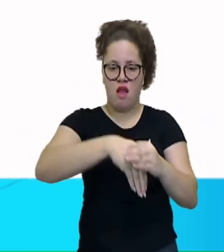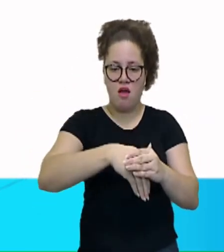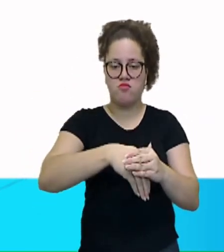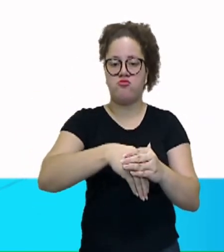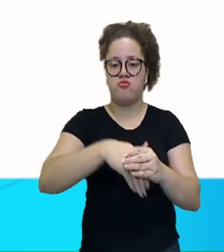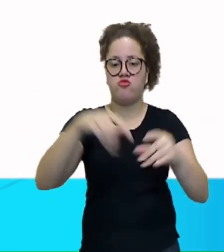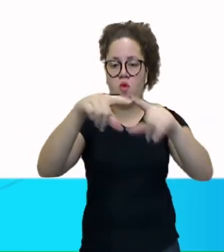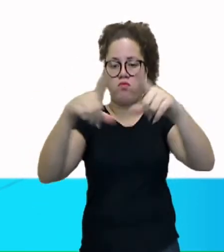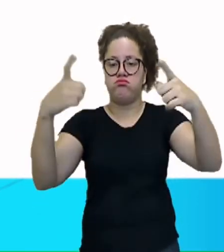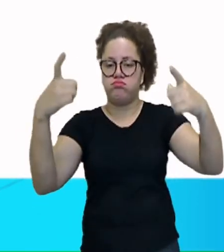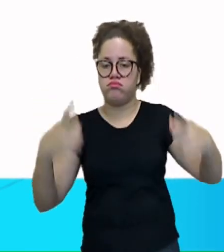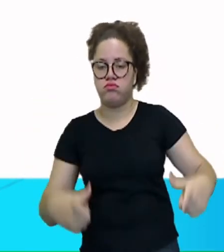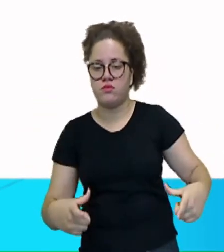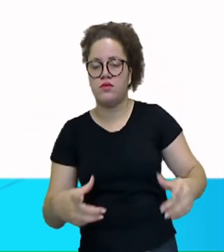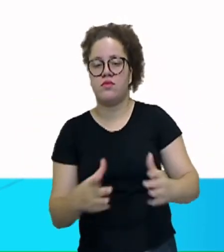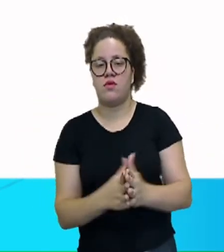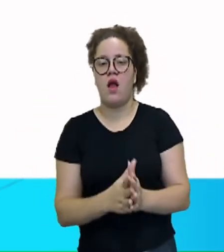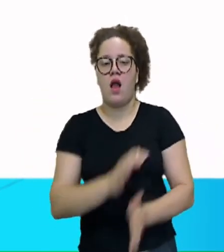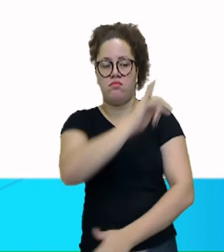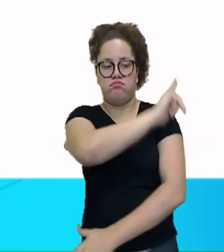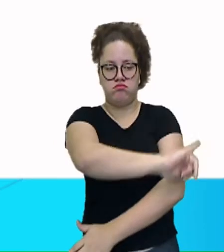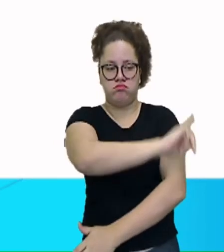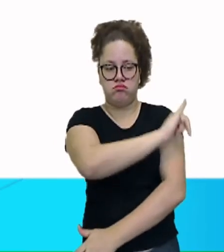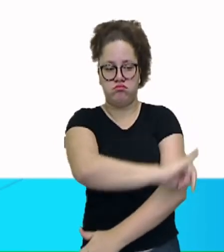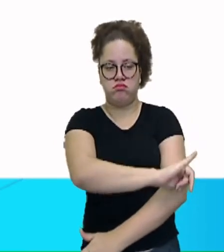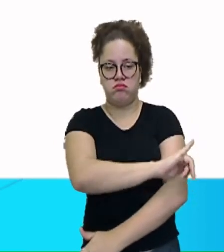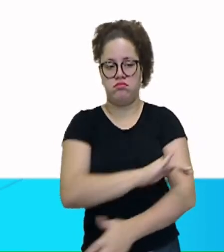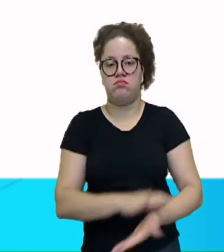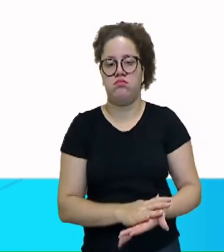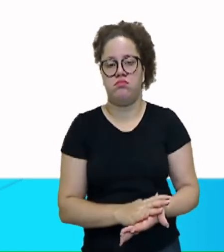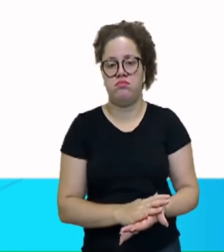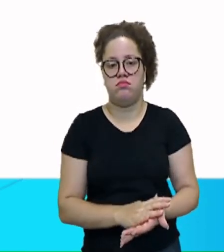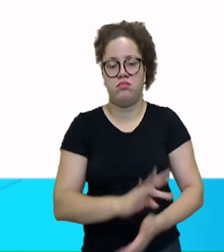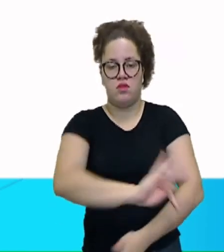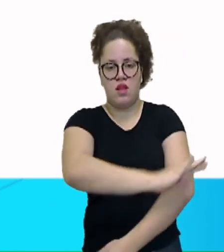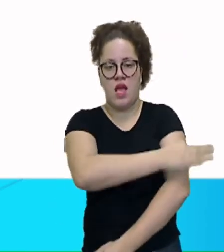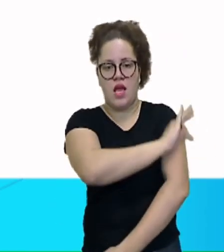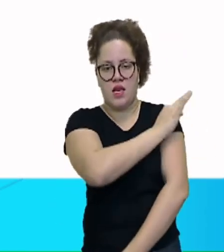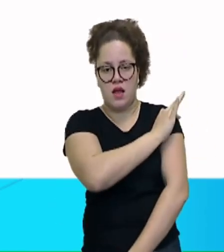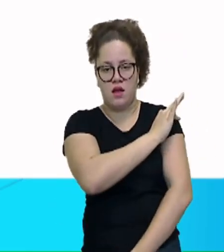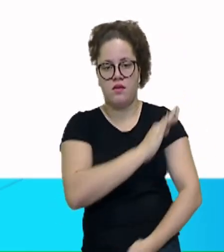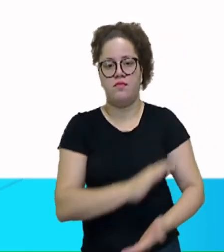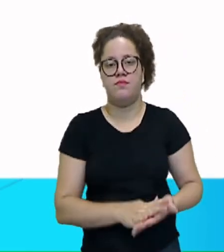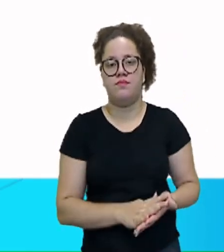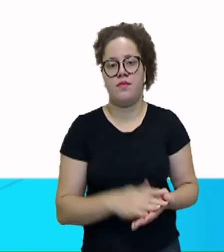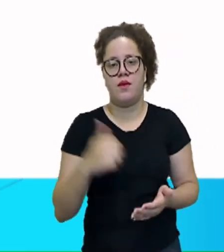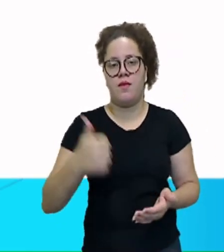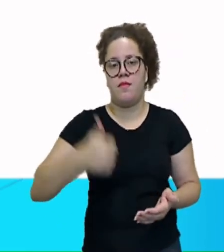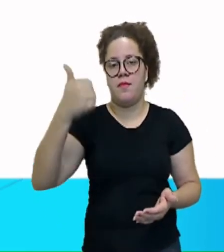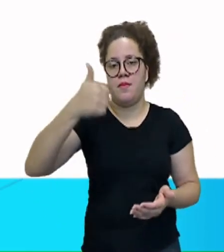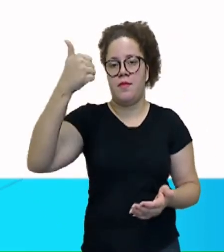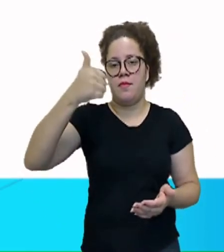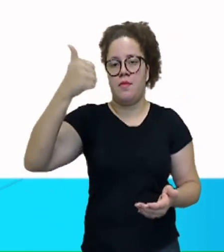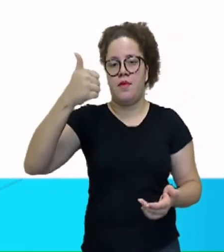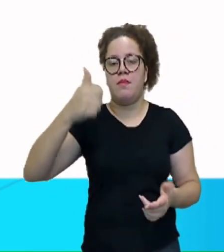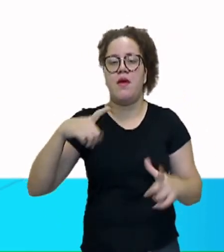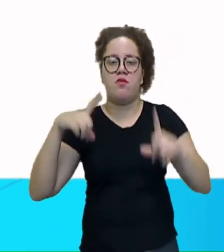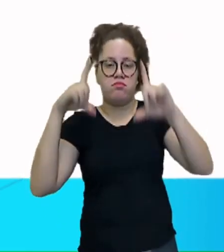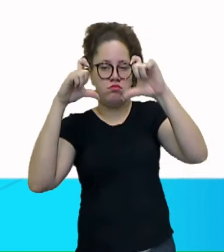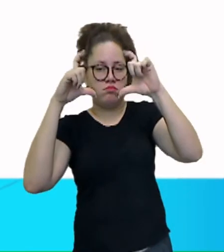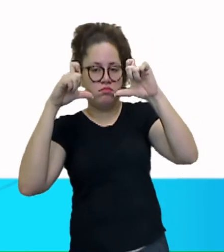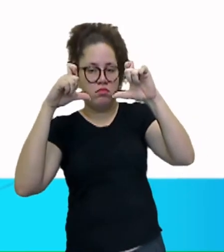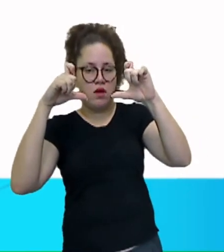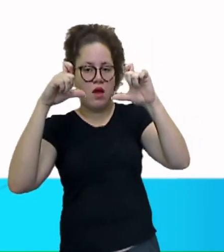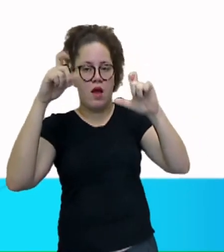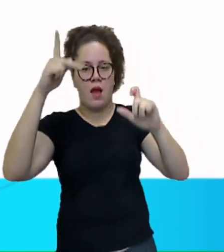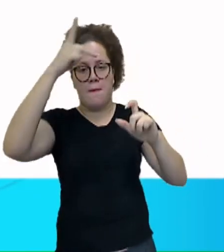de Jardim Gramacho. Foi feito, a técnica usada foi, primeiro fotografou a